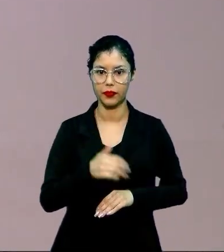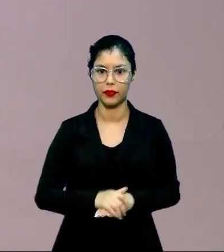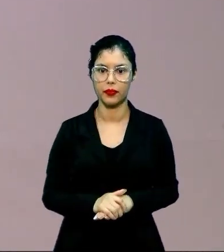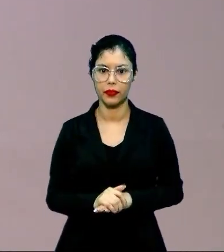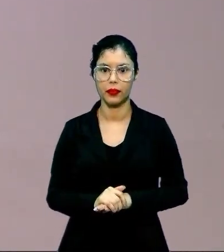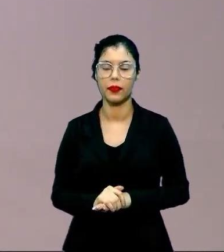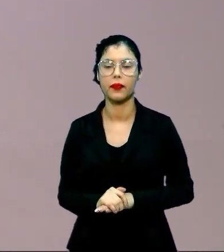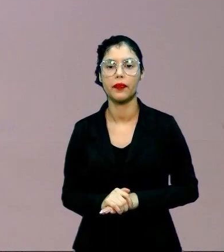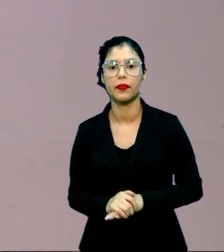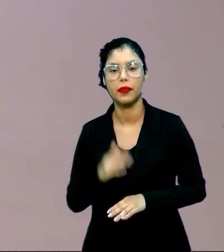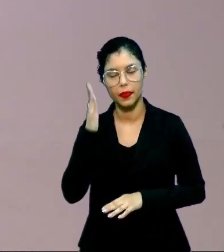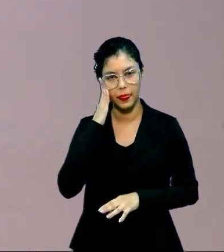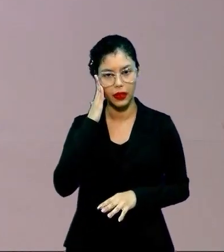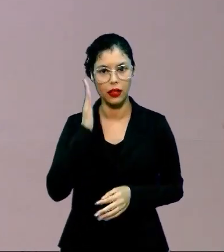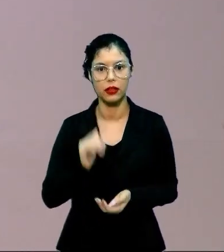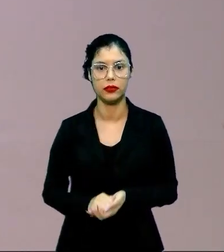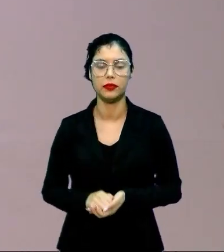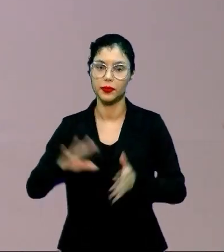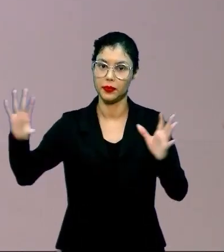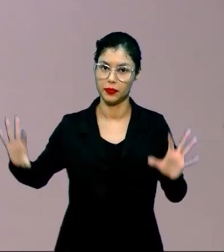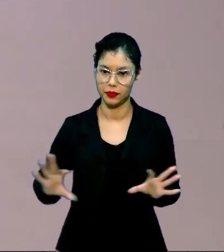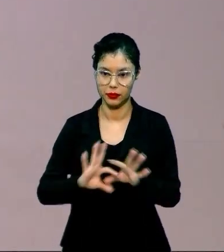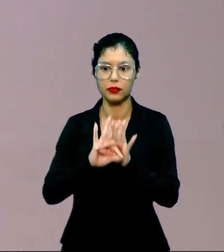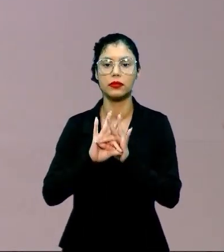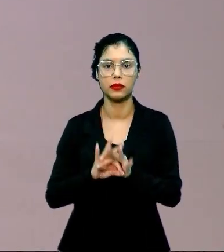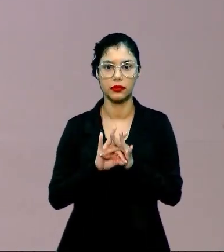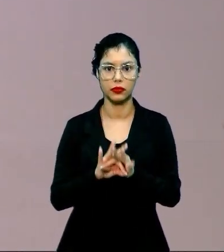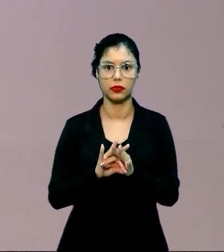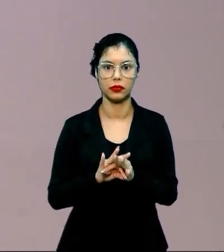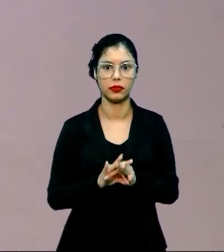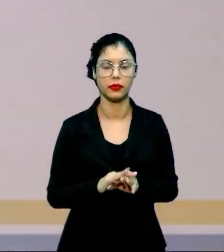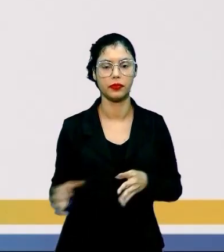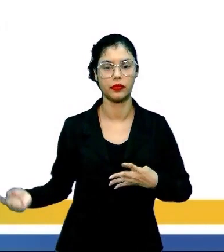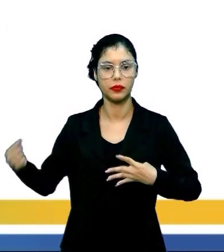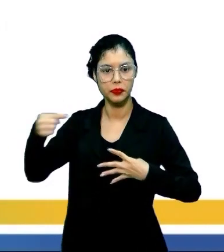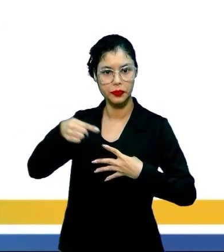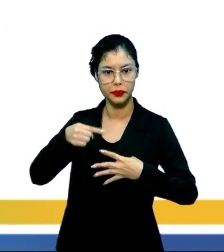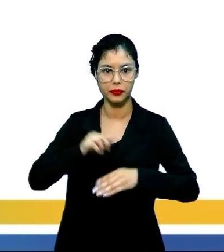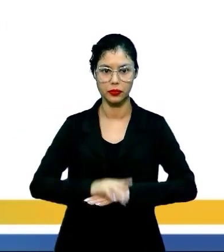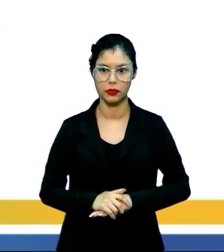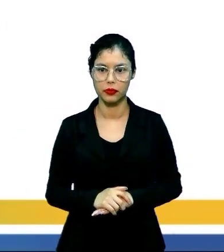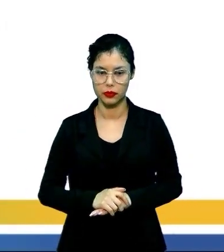Mais importante é entender a vinculação da obra ao simbolismo.